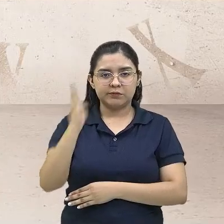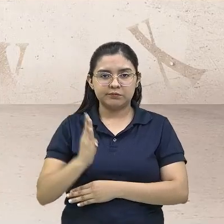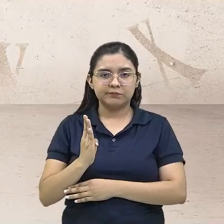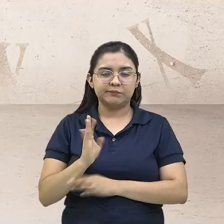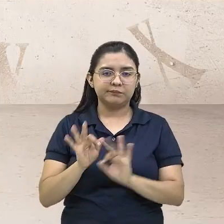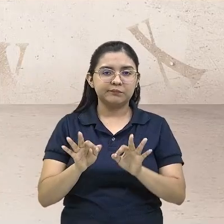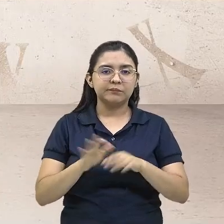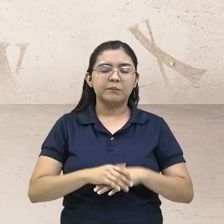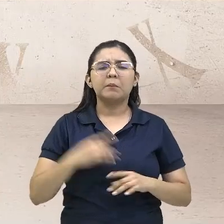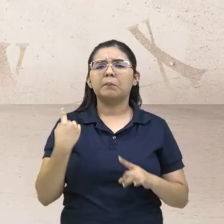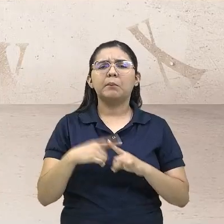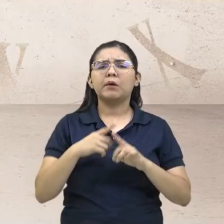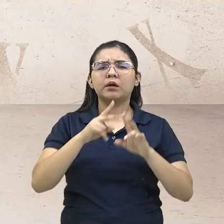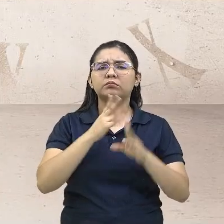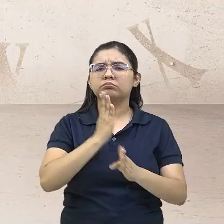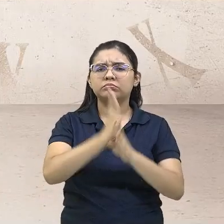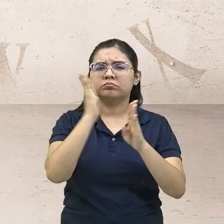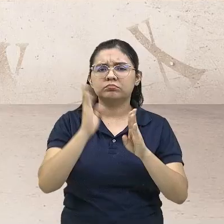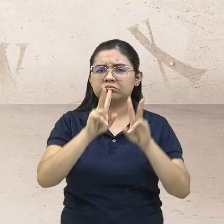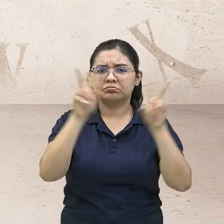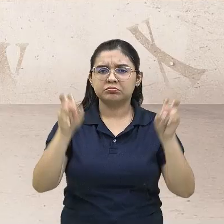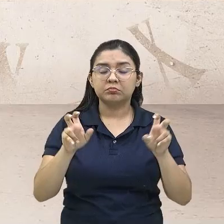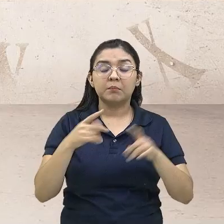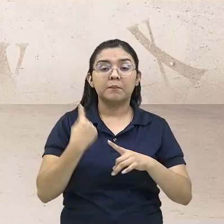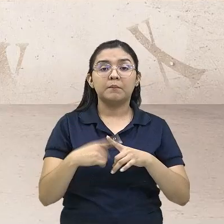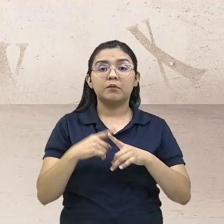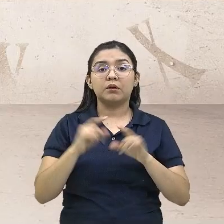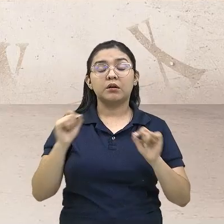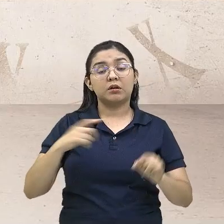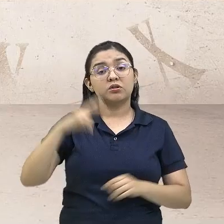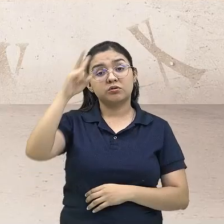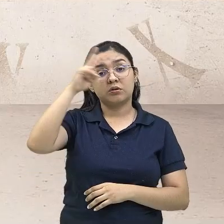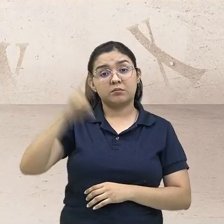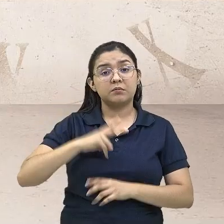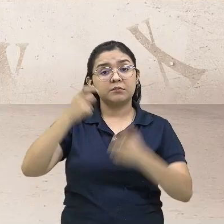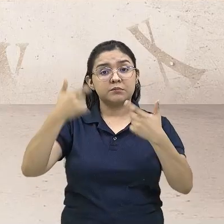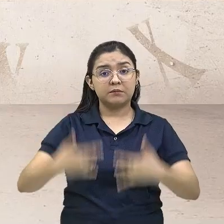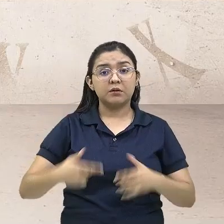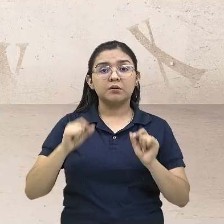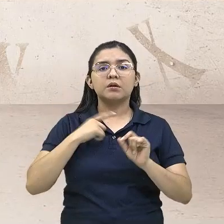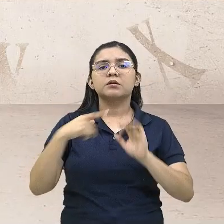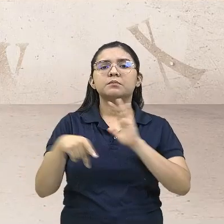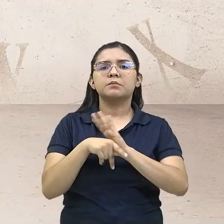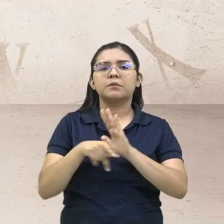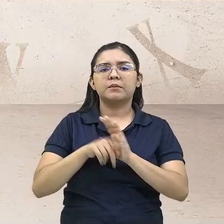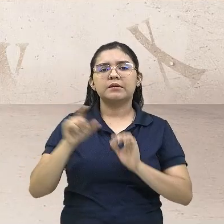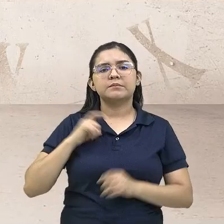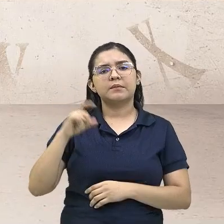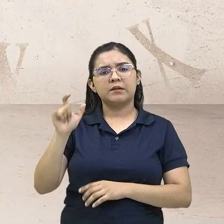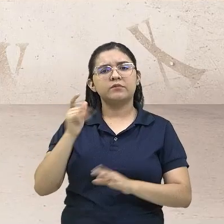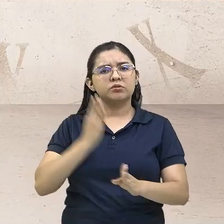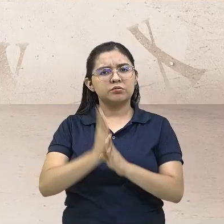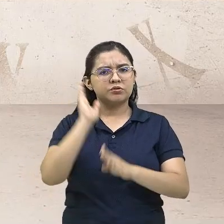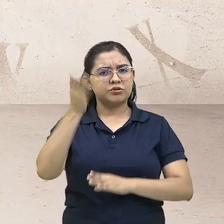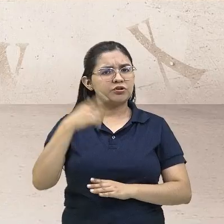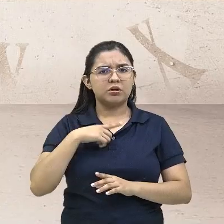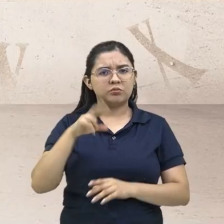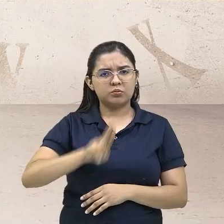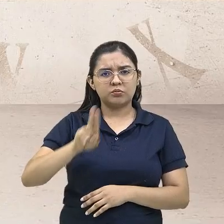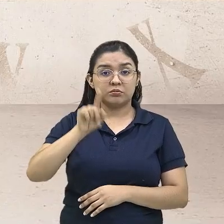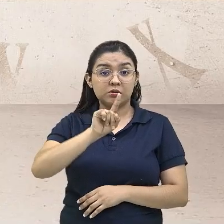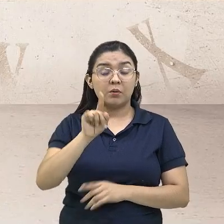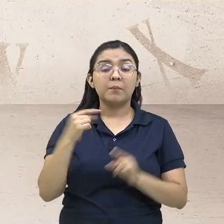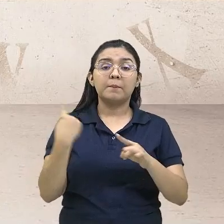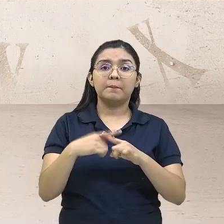do Brasil. Por que descobrimento entre aspas? Porque, historicamente falando, esse termo descobrimento já está em desuso, porque